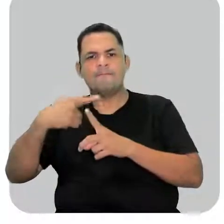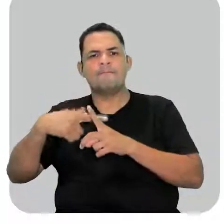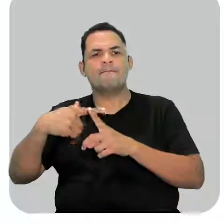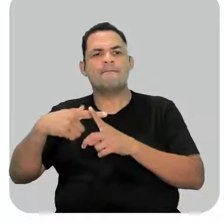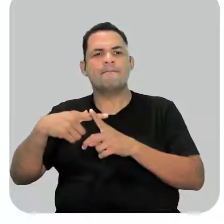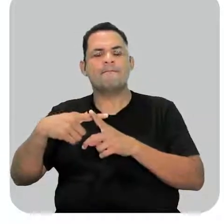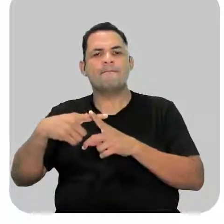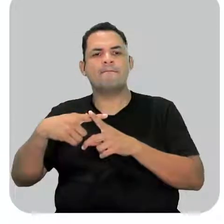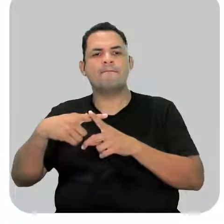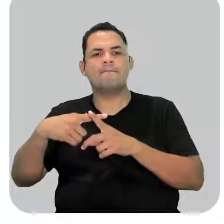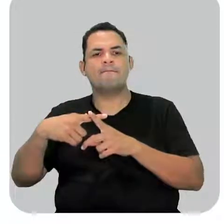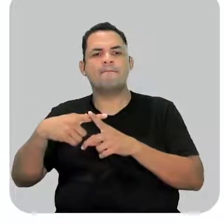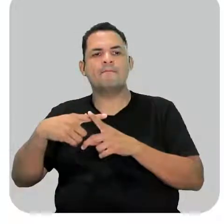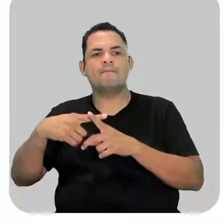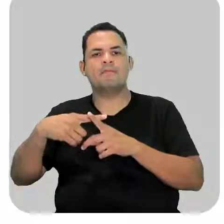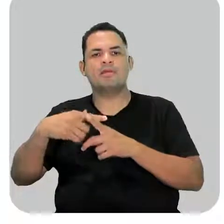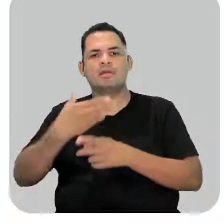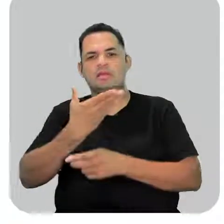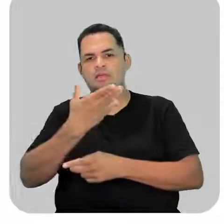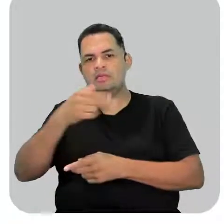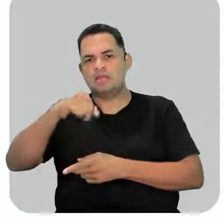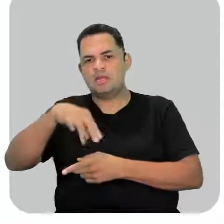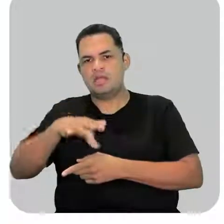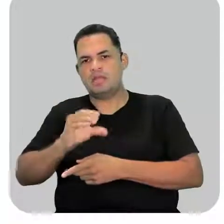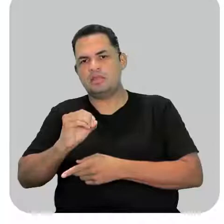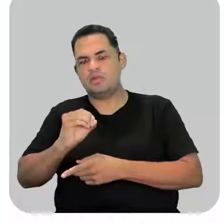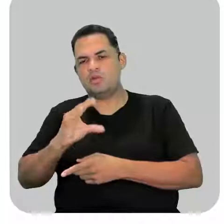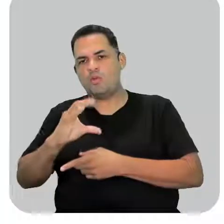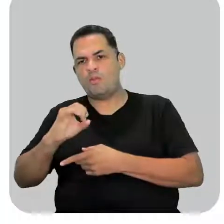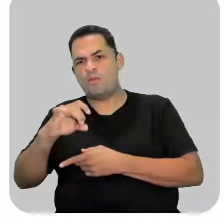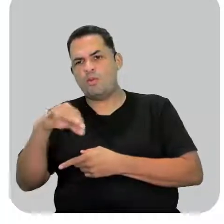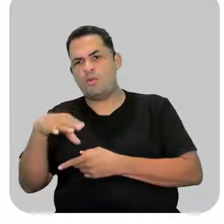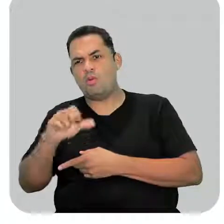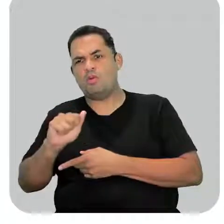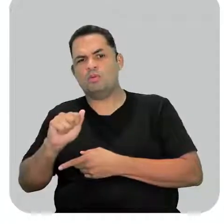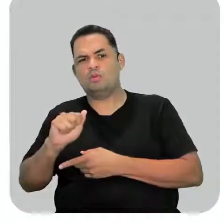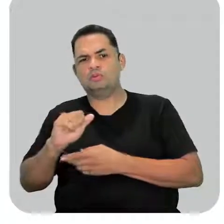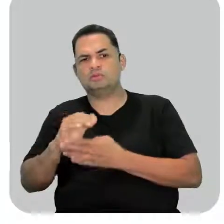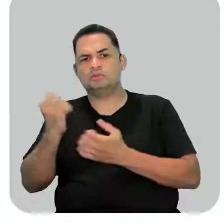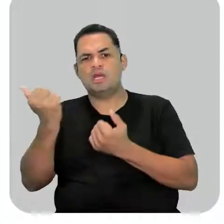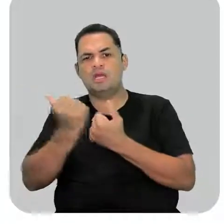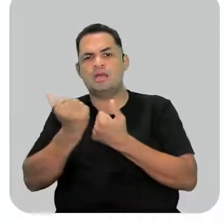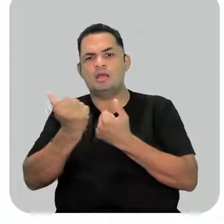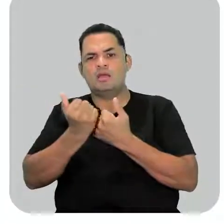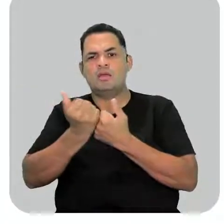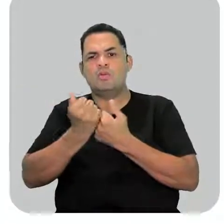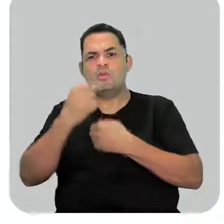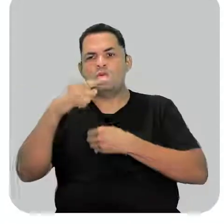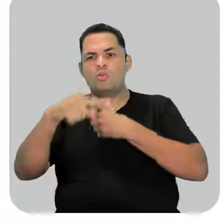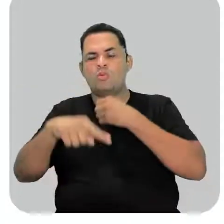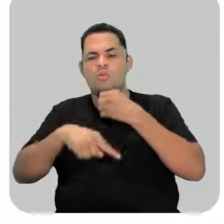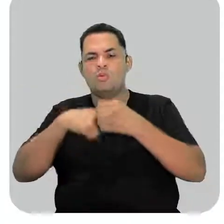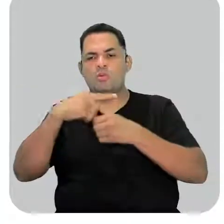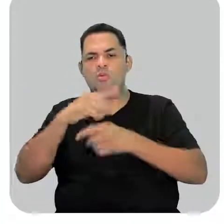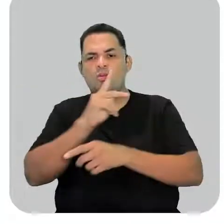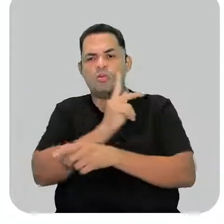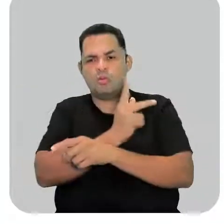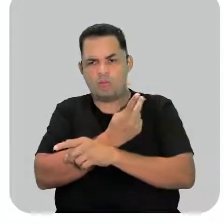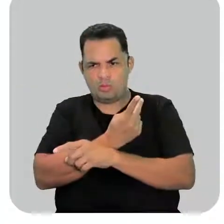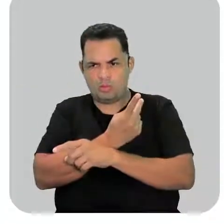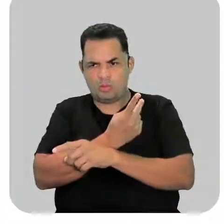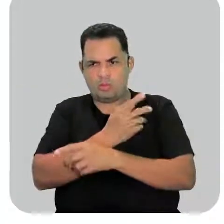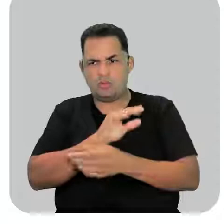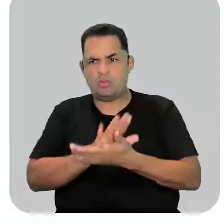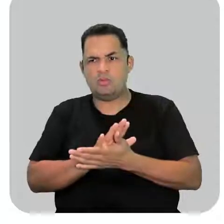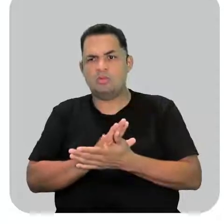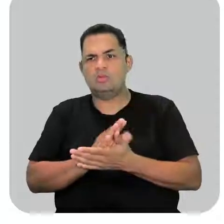quê? Porque esse nitrocomposto aqui, ó, esse grupo funcional, ele vai substituir um átomo de